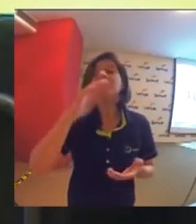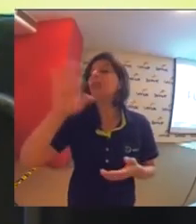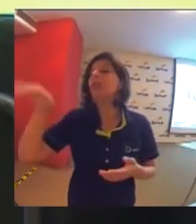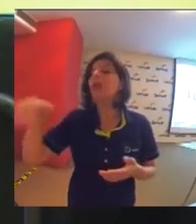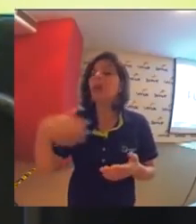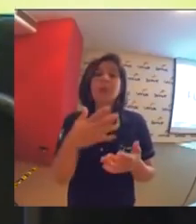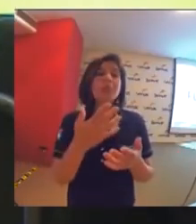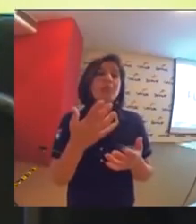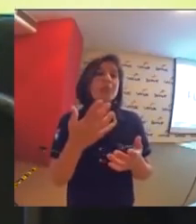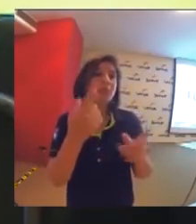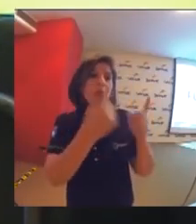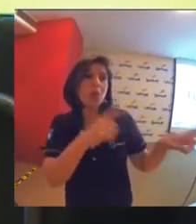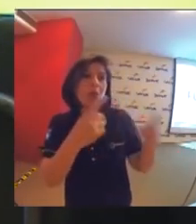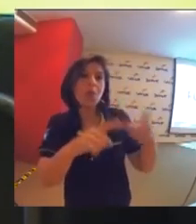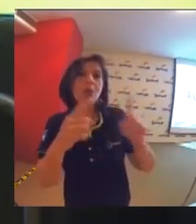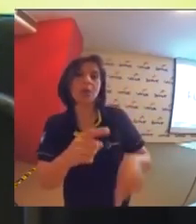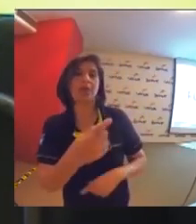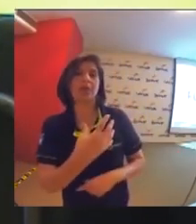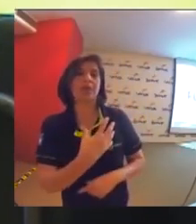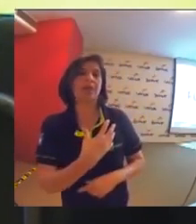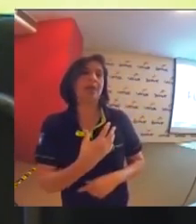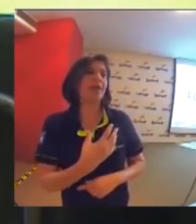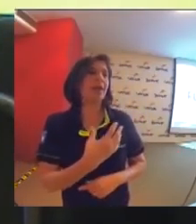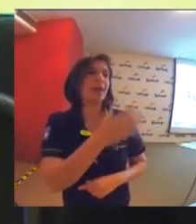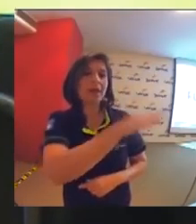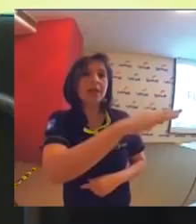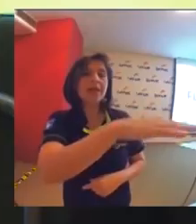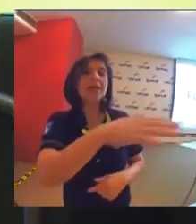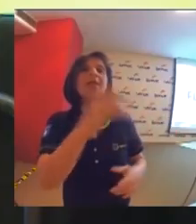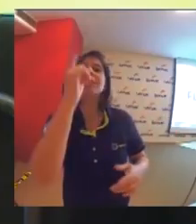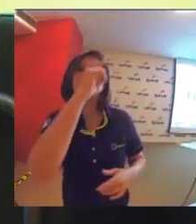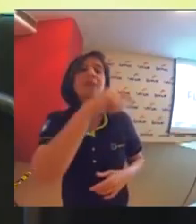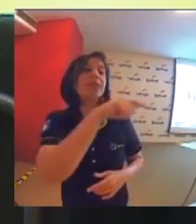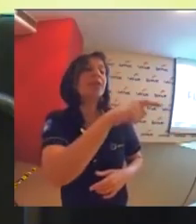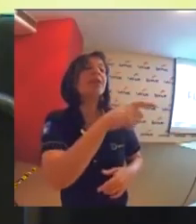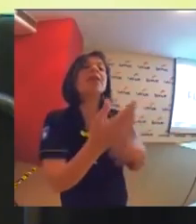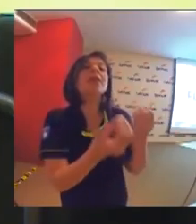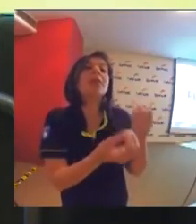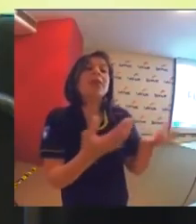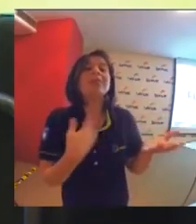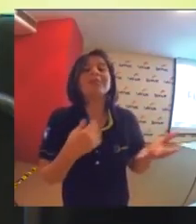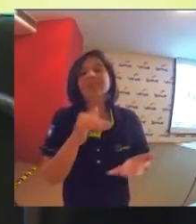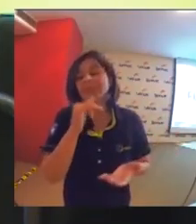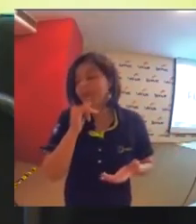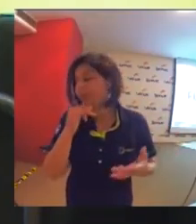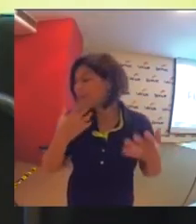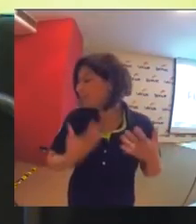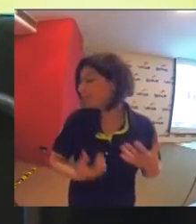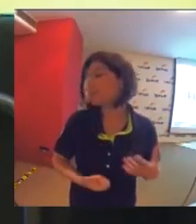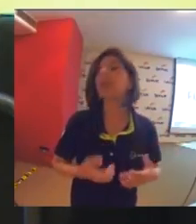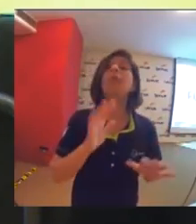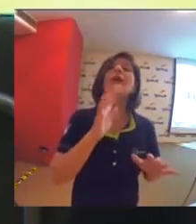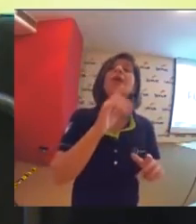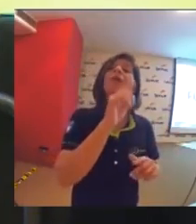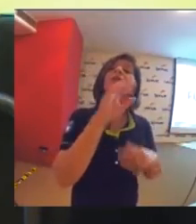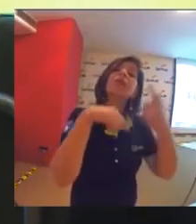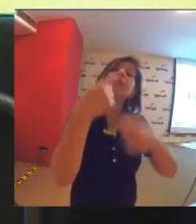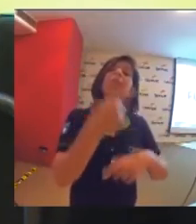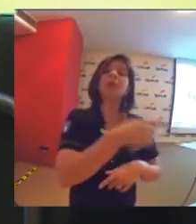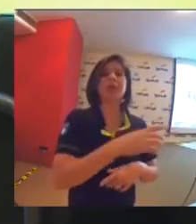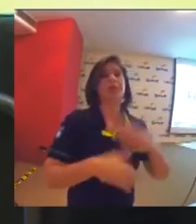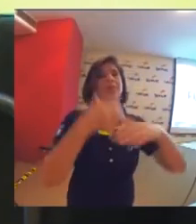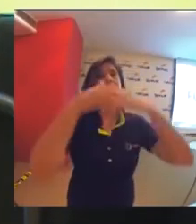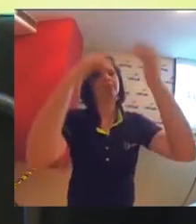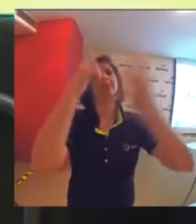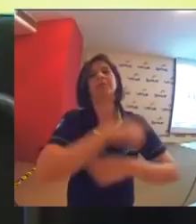fizeram bullying. Ele foi para a minha escola. Hoje, é um dos maiores modelistas europeus. Ele chegou